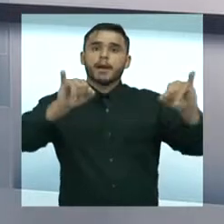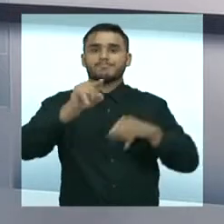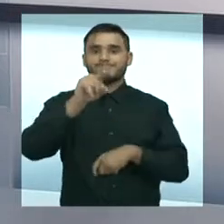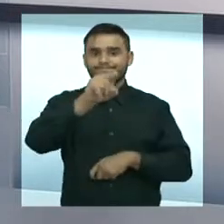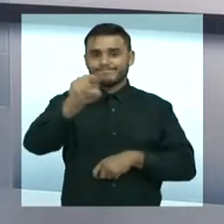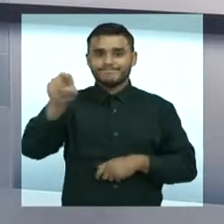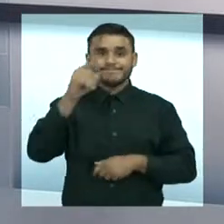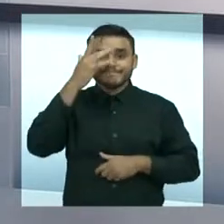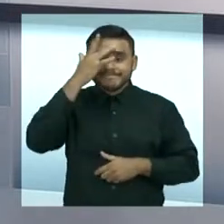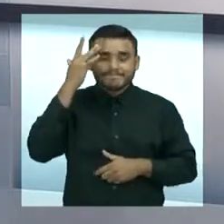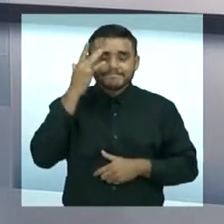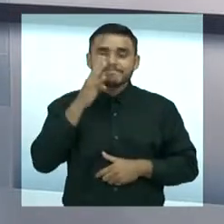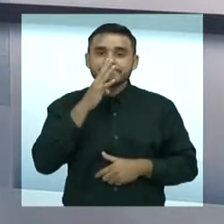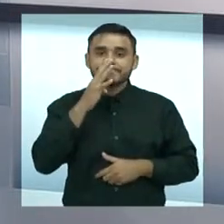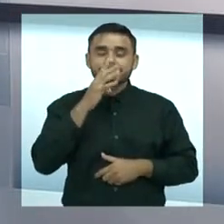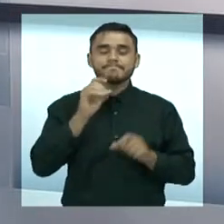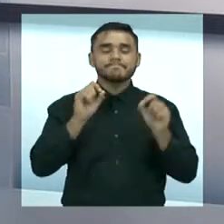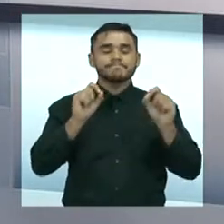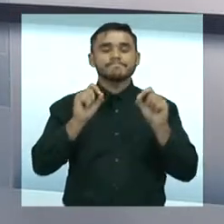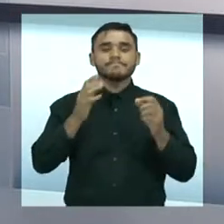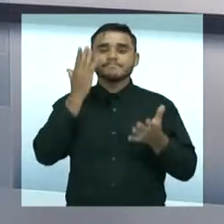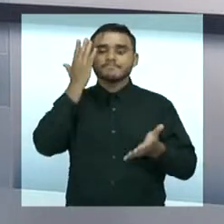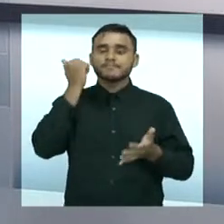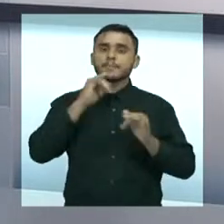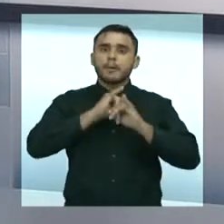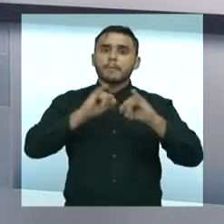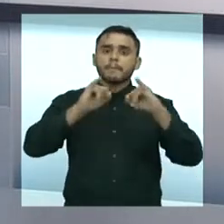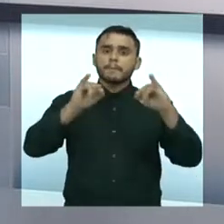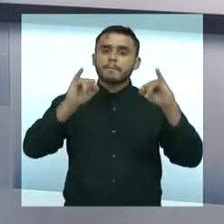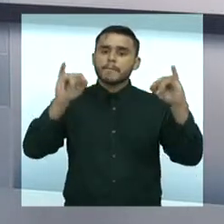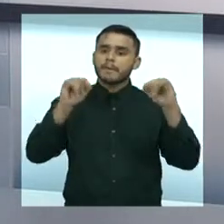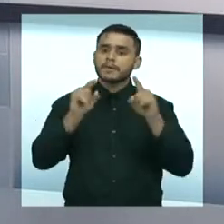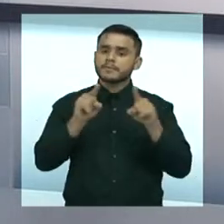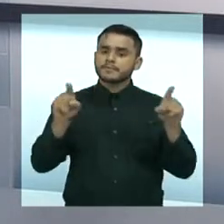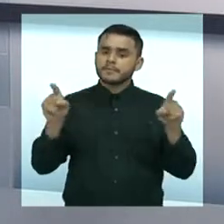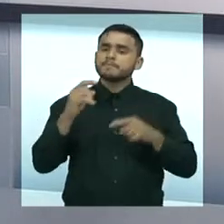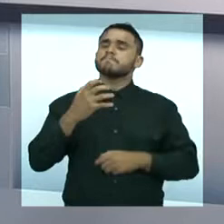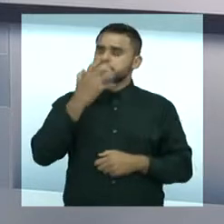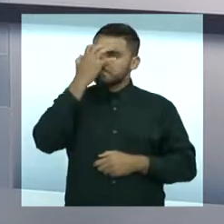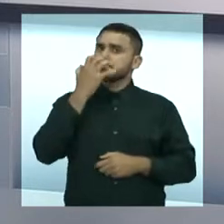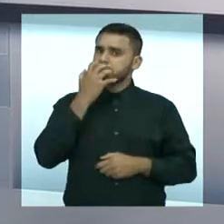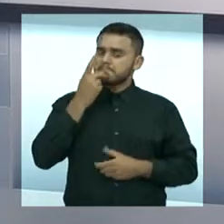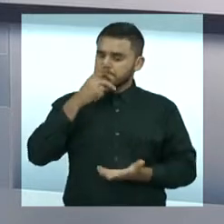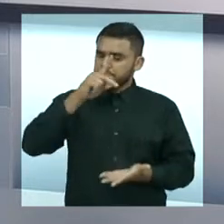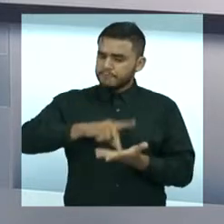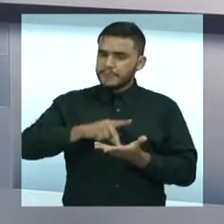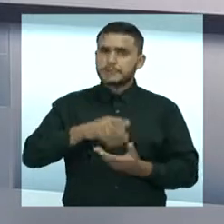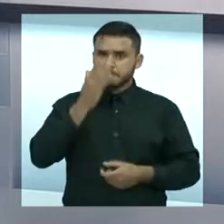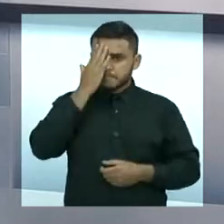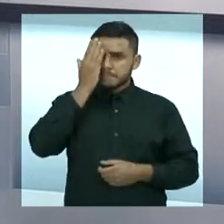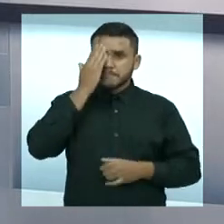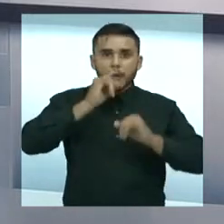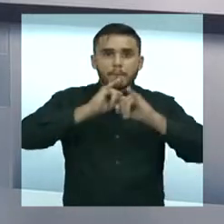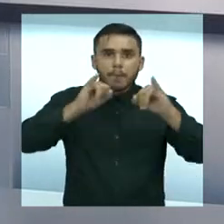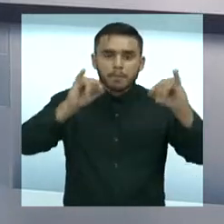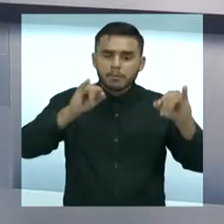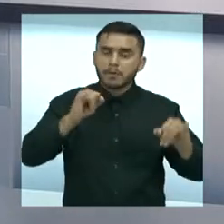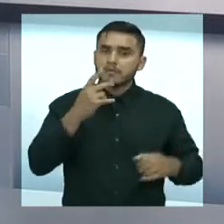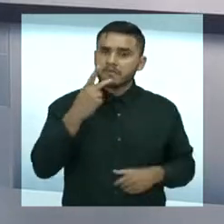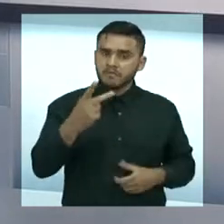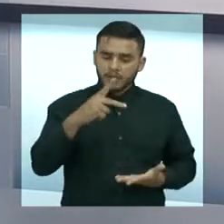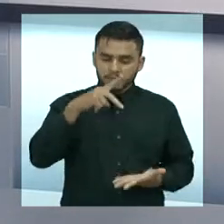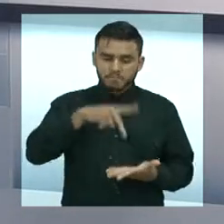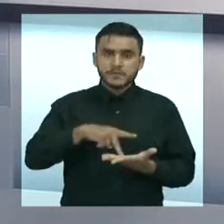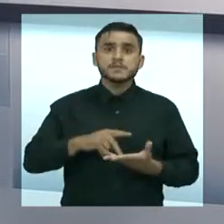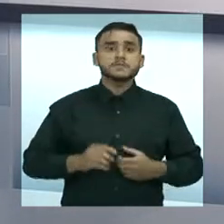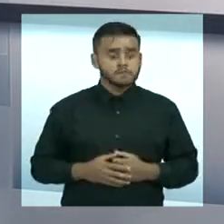você, cidadã, possam obter as informações mais corretas, verídicas sobre os fatos, os contextos e as